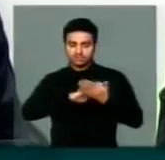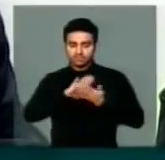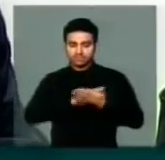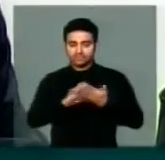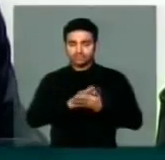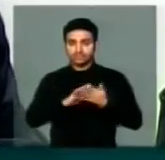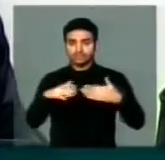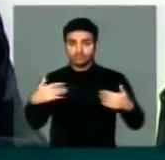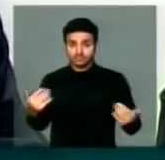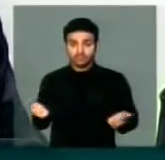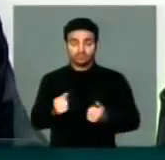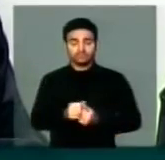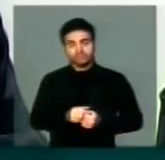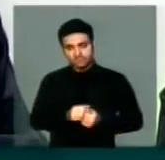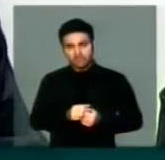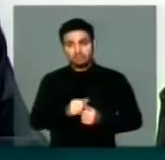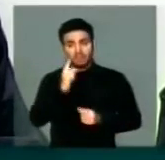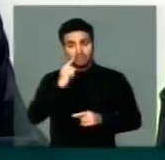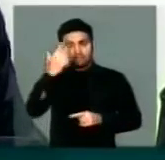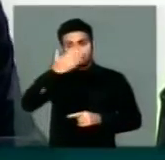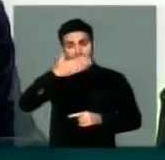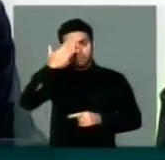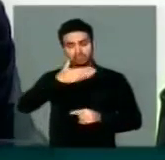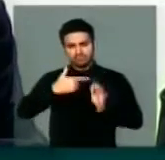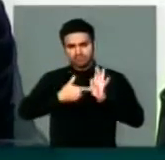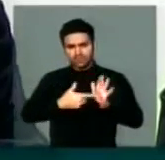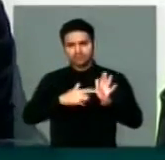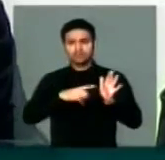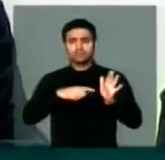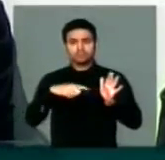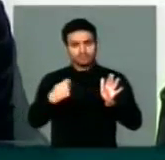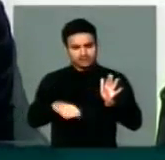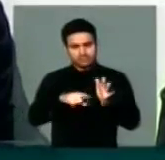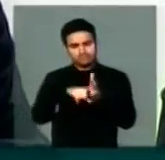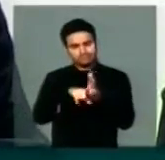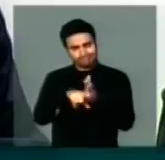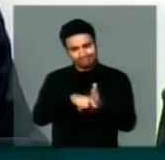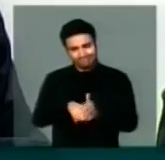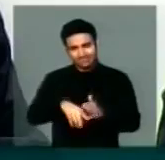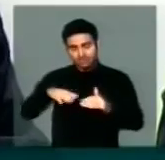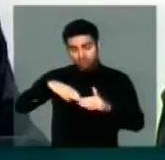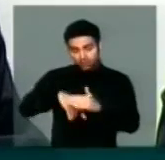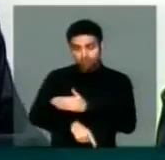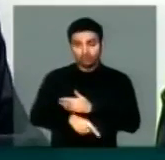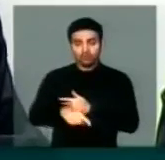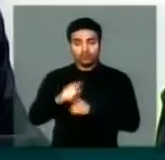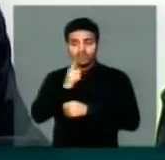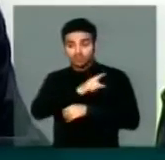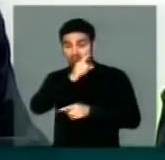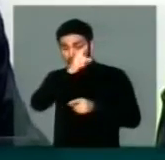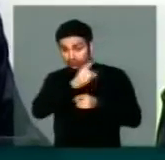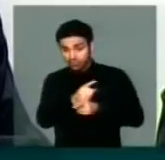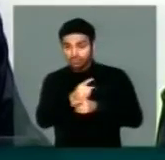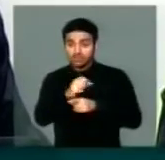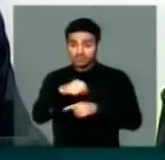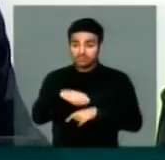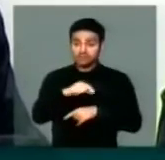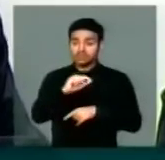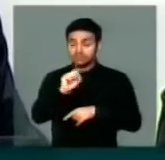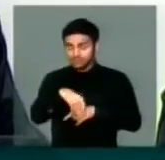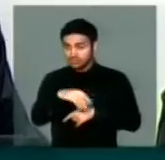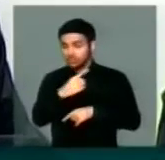Desta forma, os elementos indicam que, ao menos, deve-se aprofundar as investigações para se confirmar ou não a entrega das